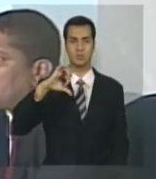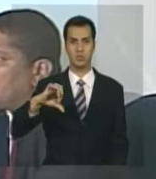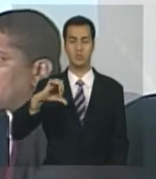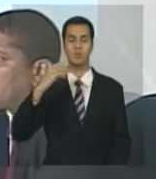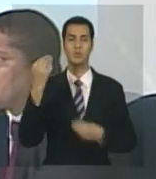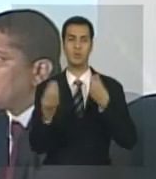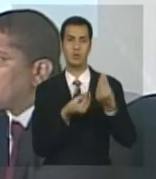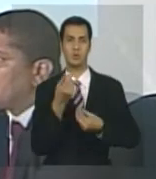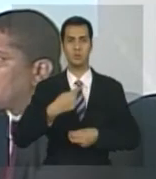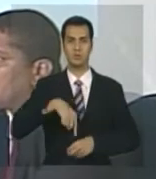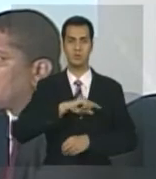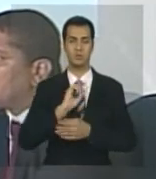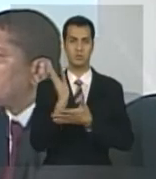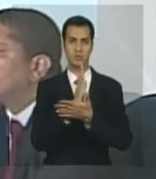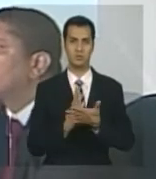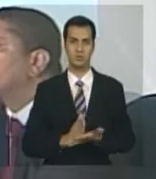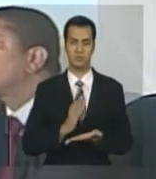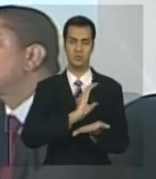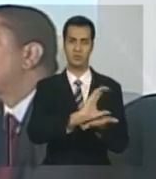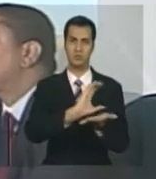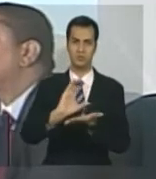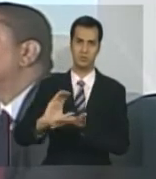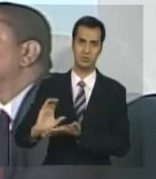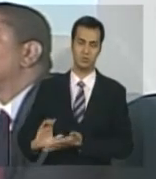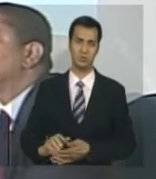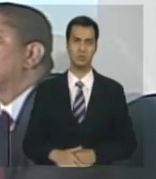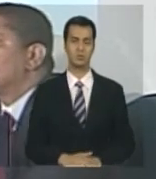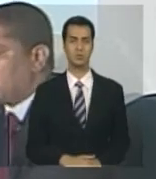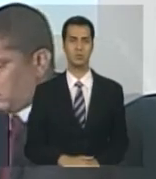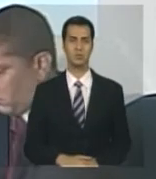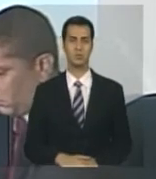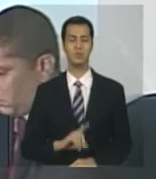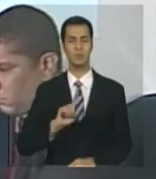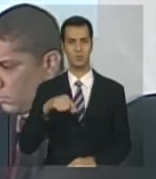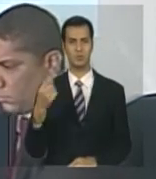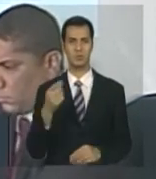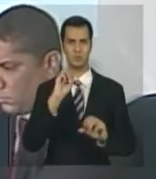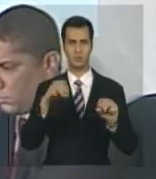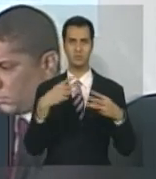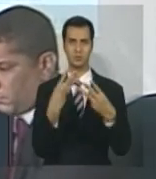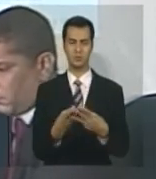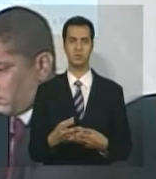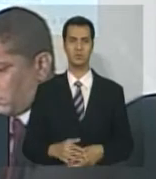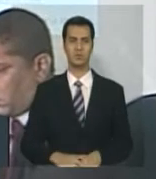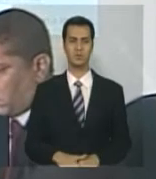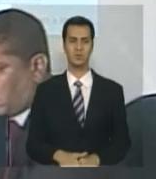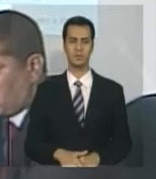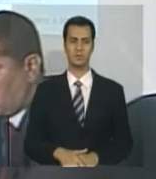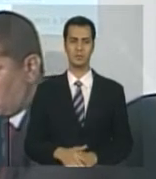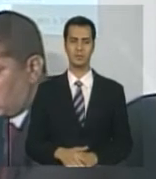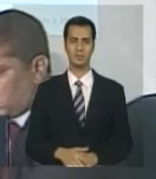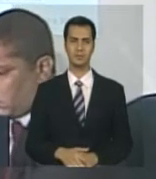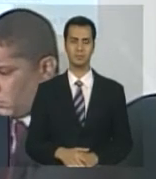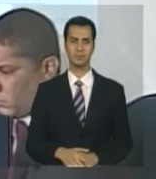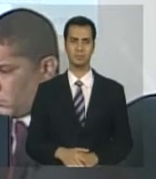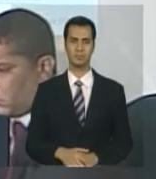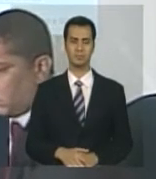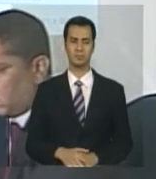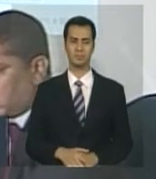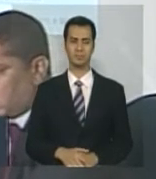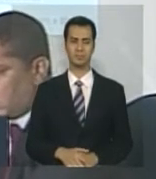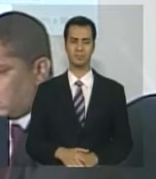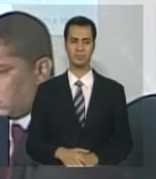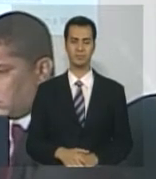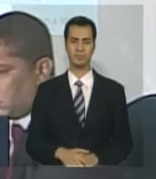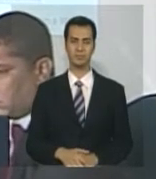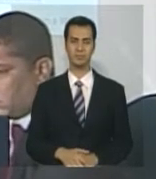alocação das ações a serem desenvolvidas. O próximo. E aqui nós temos a